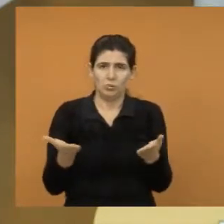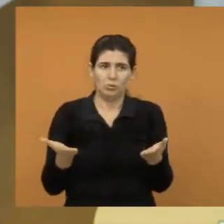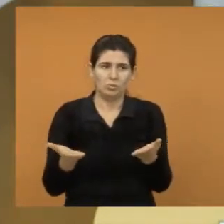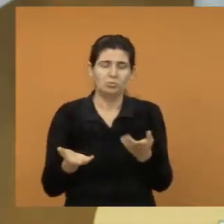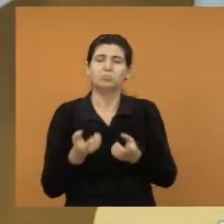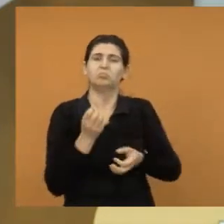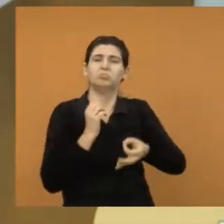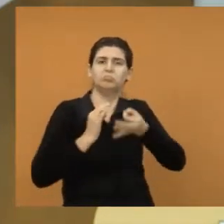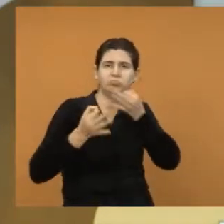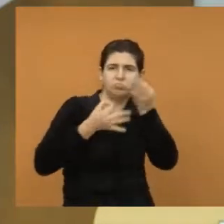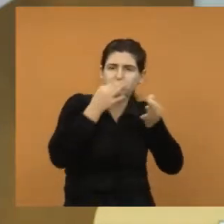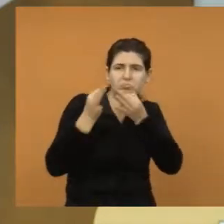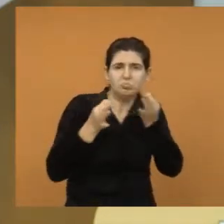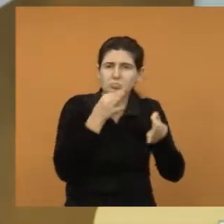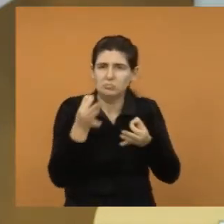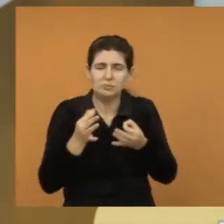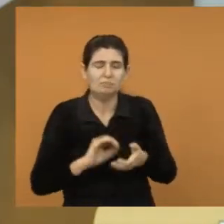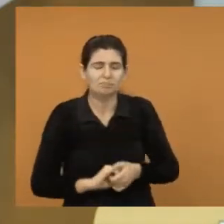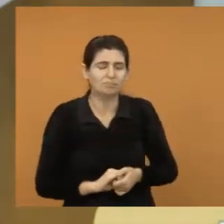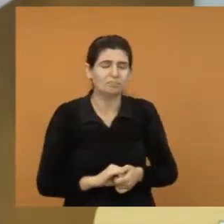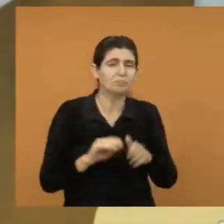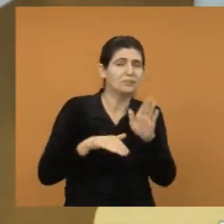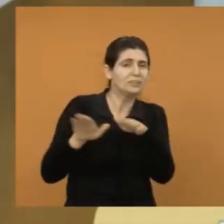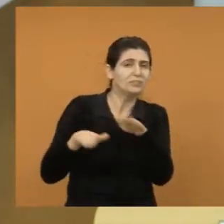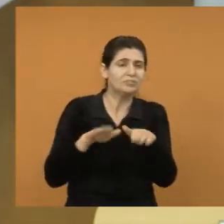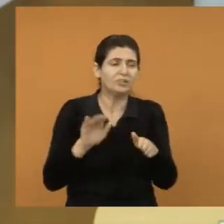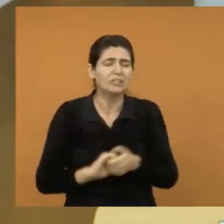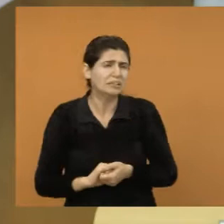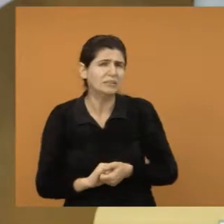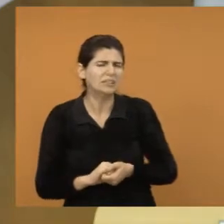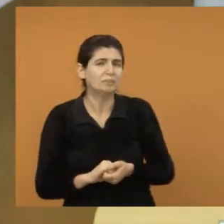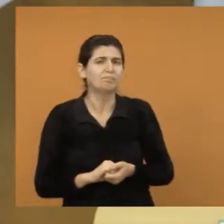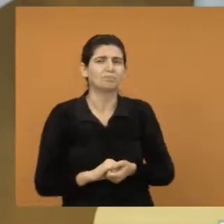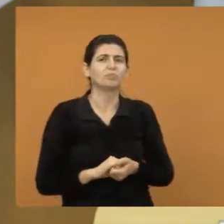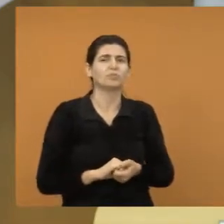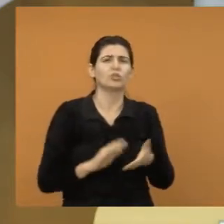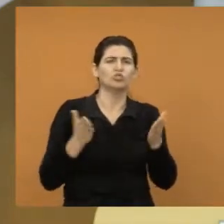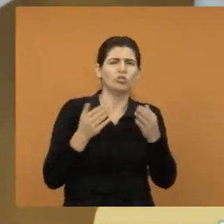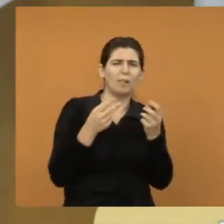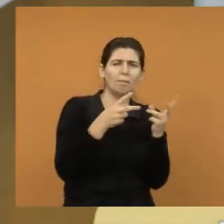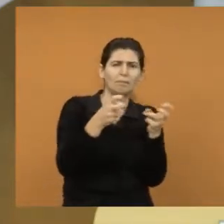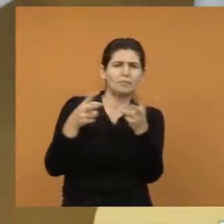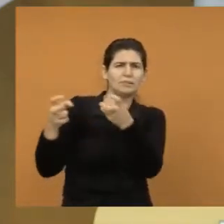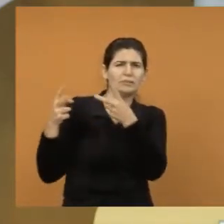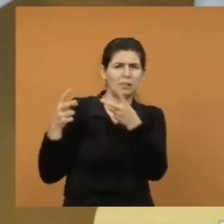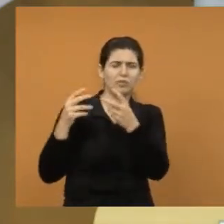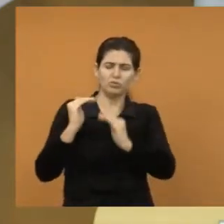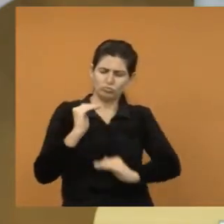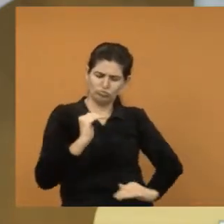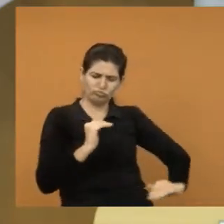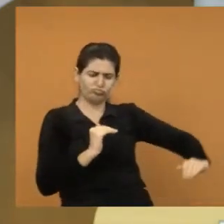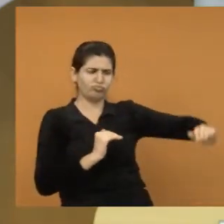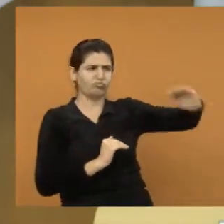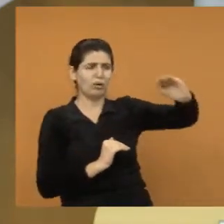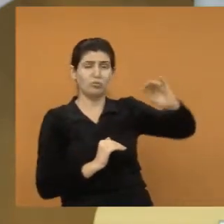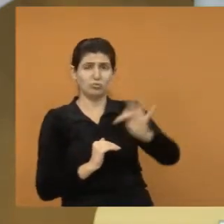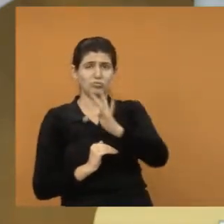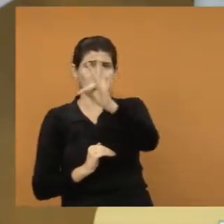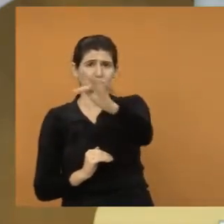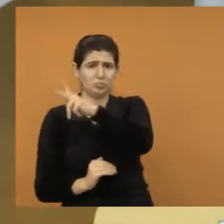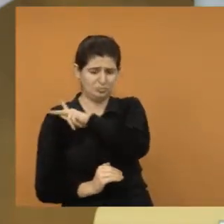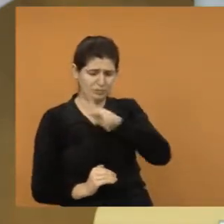debates, e os debates muitas vezes, por alguns até que estão à frente das pesquisas aí para presidente,